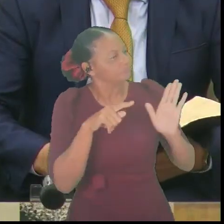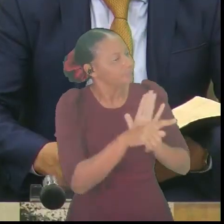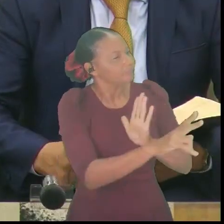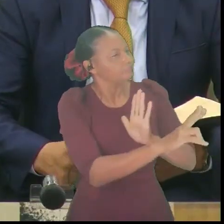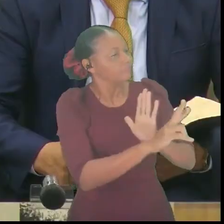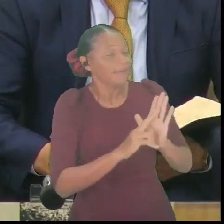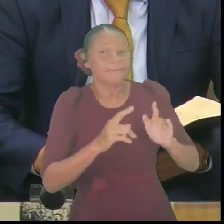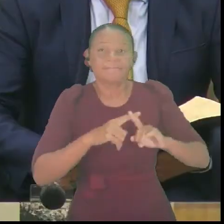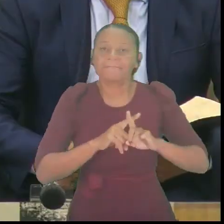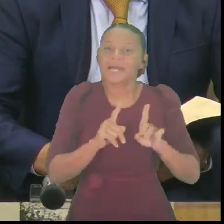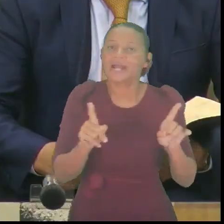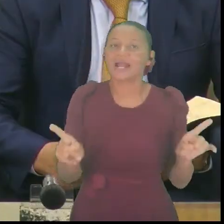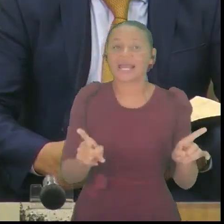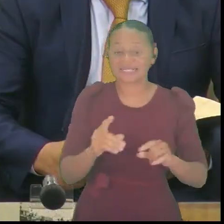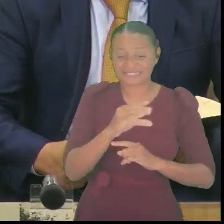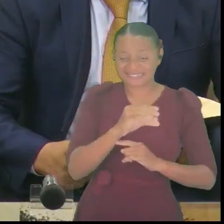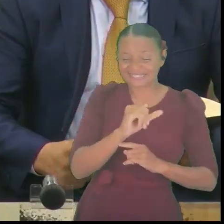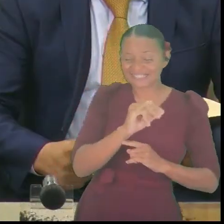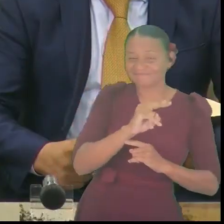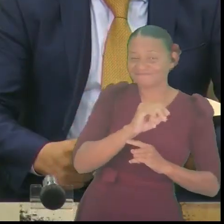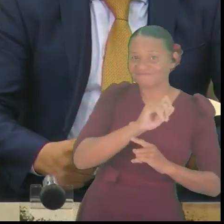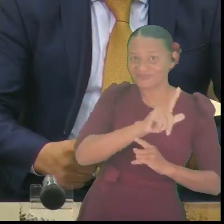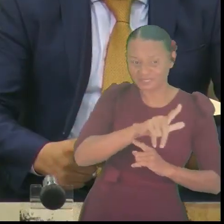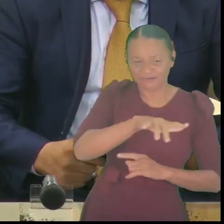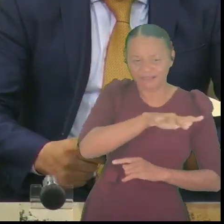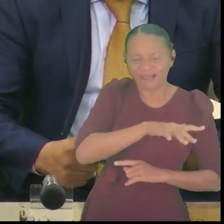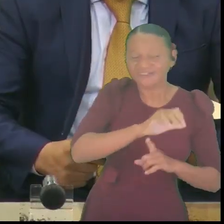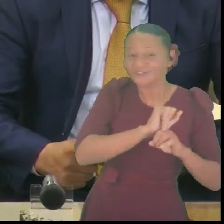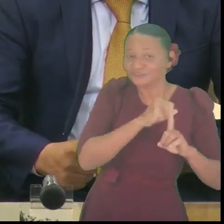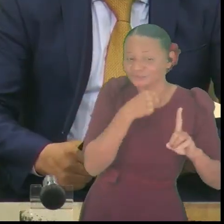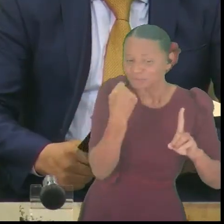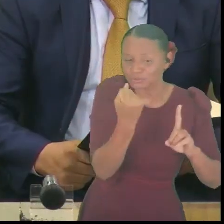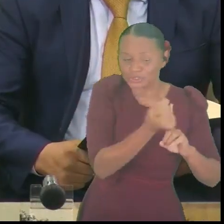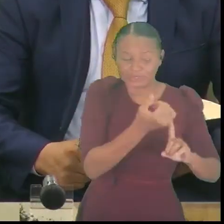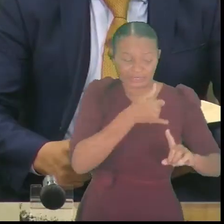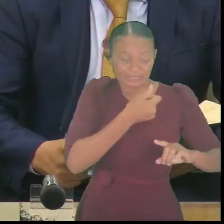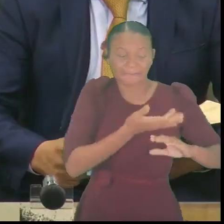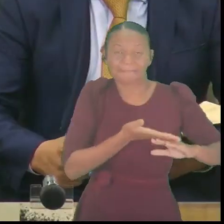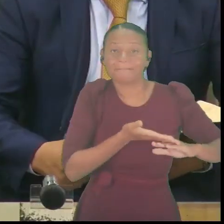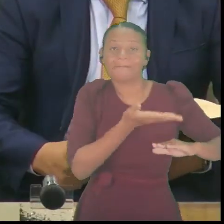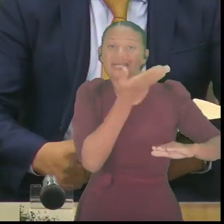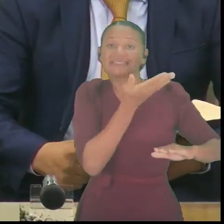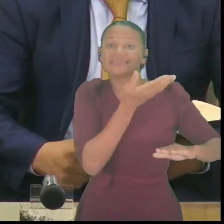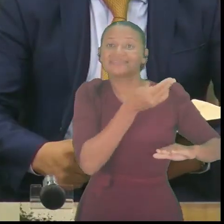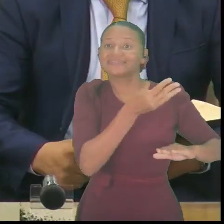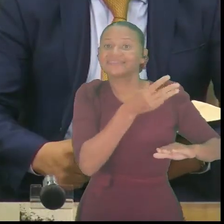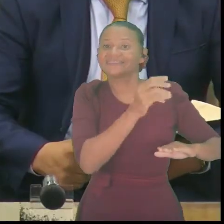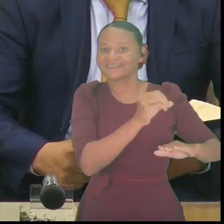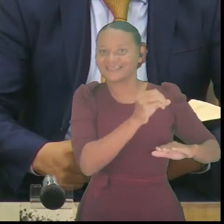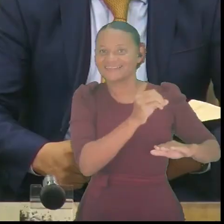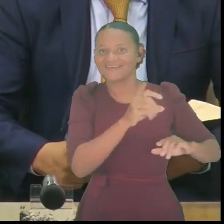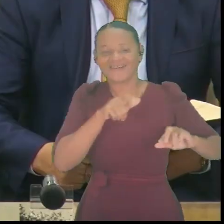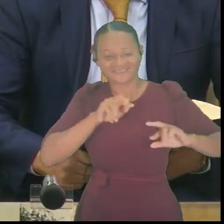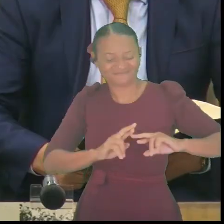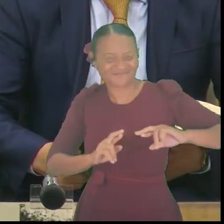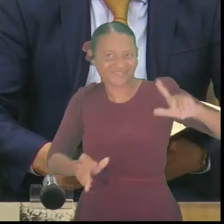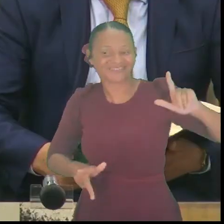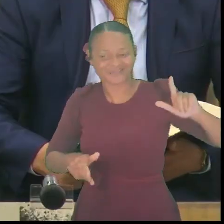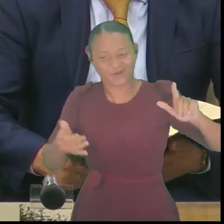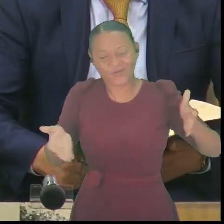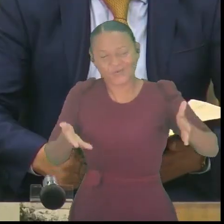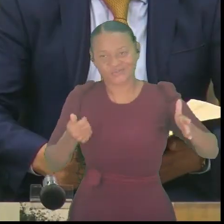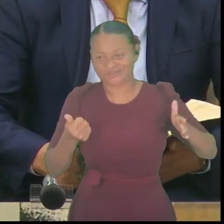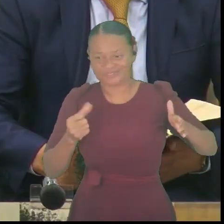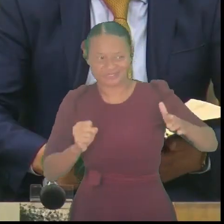perguntas, mas de maneira civil, um homem nos dias de Jesus só se tornava maior de idade com 30 anos de idade. Por isso, então, dizemos